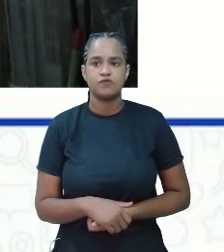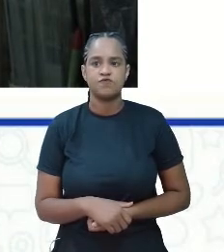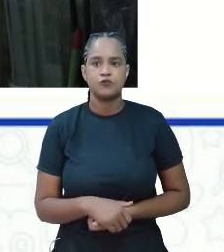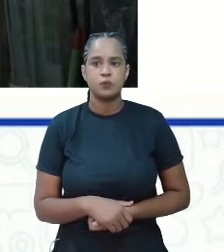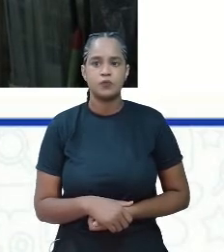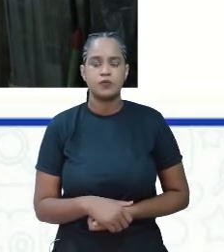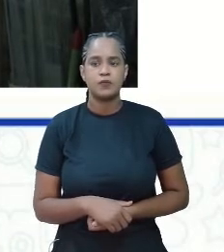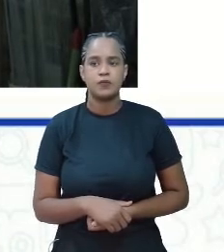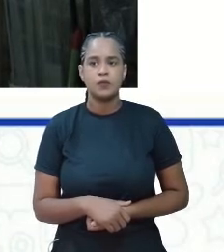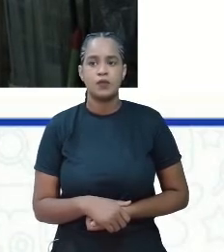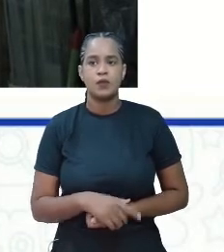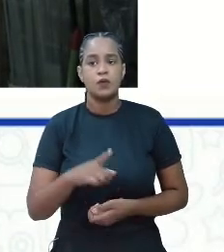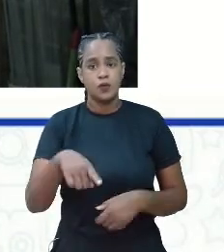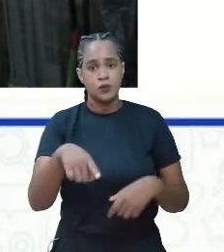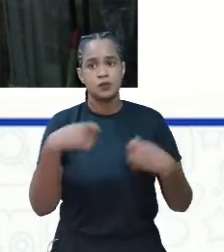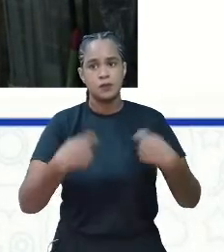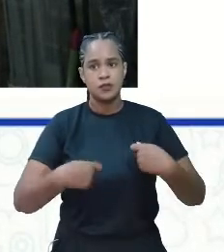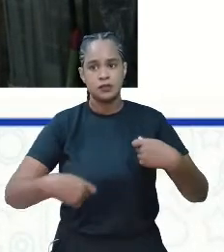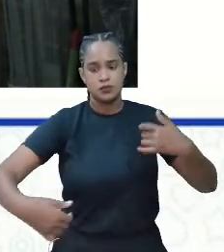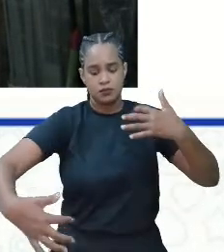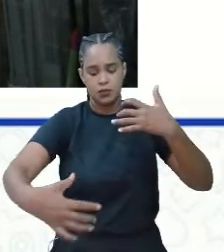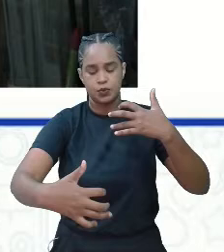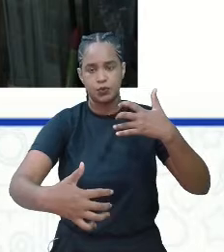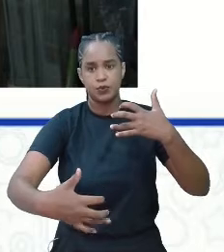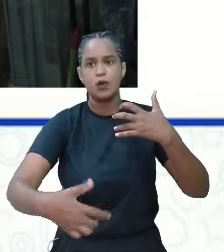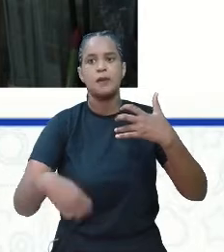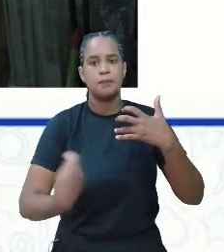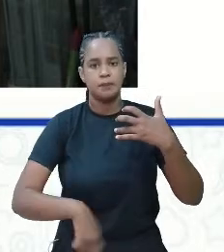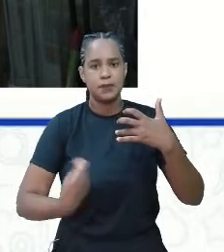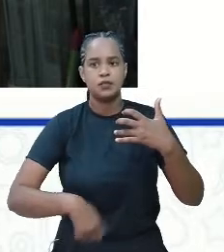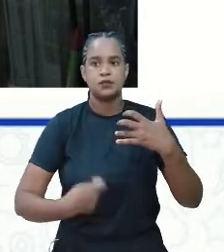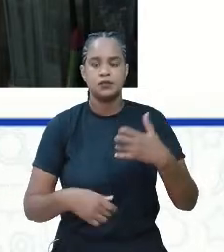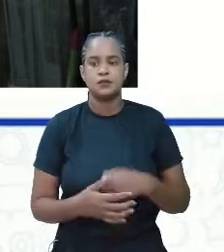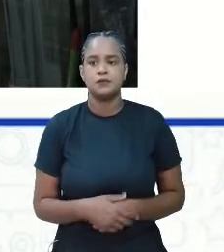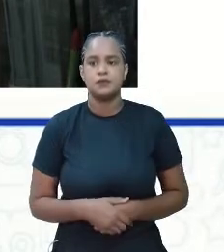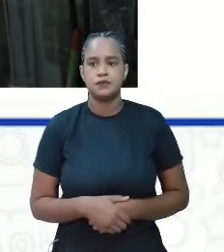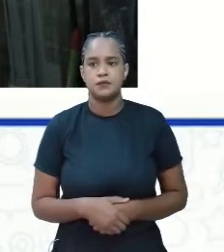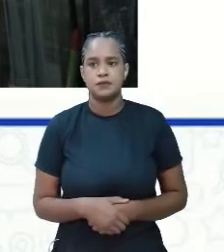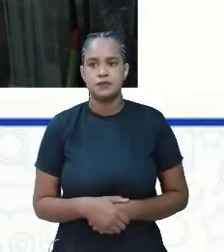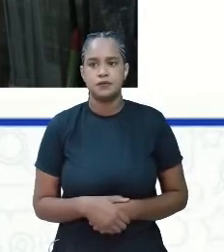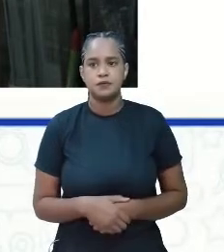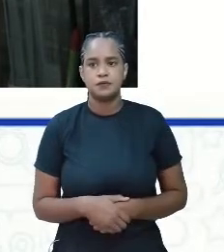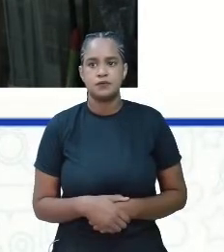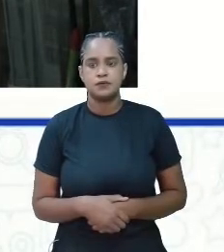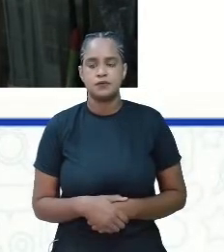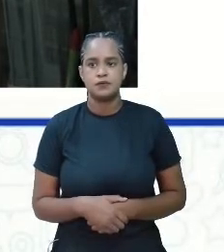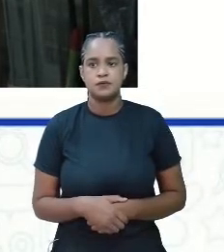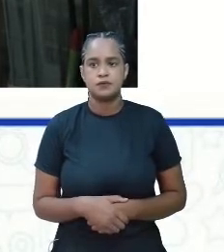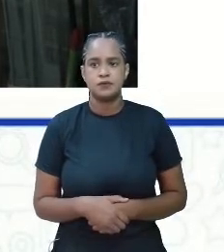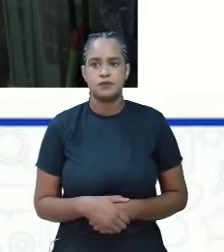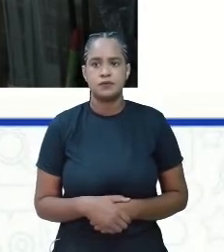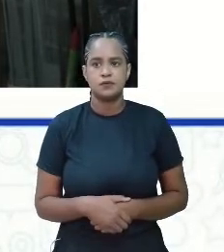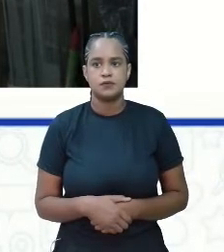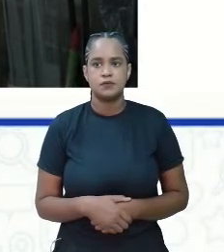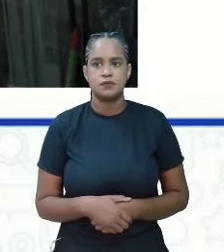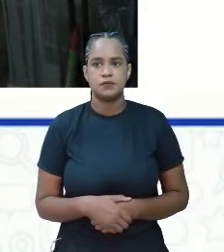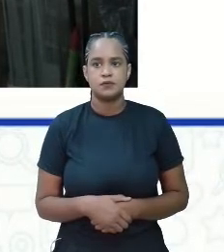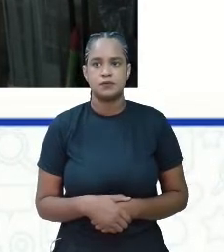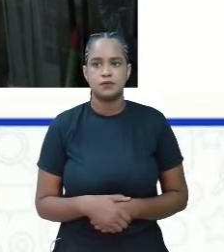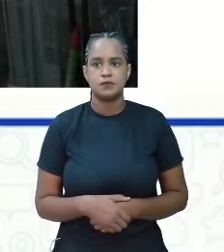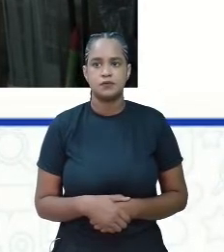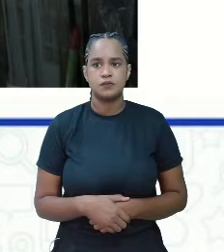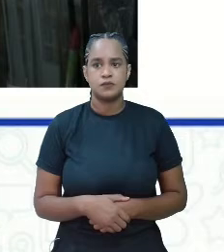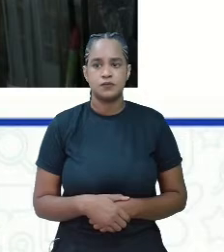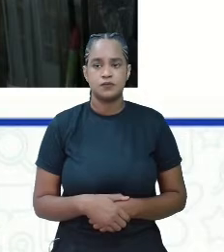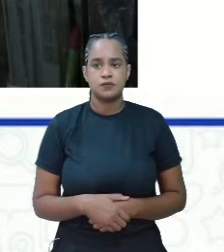tem que fazer um gestual, ele tem que ter uma ergonomia para que esse... Né? Apesar que o violino é instrumento